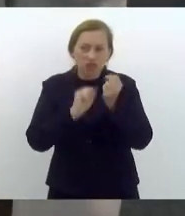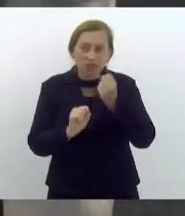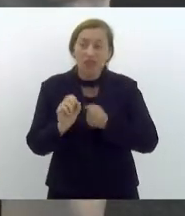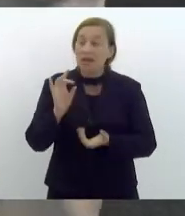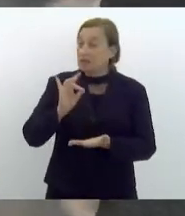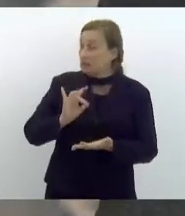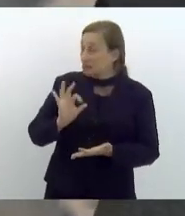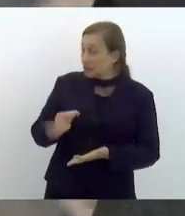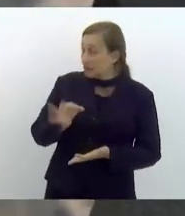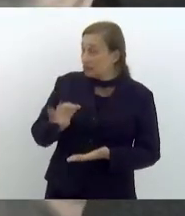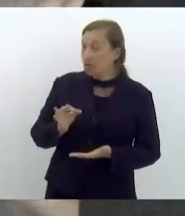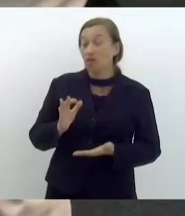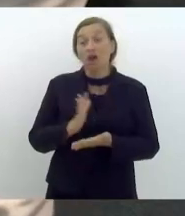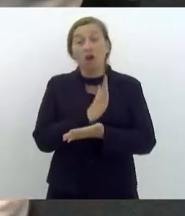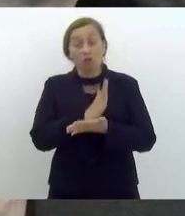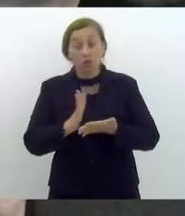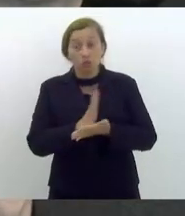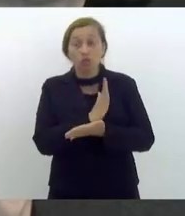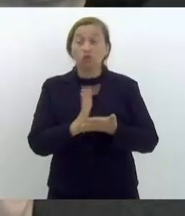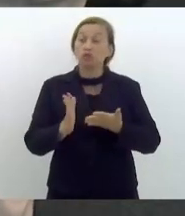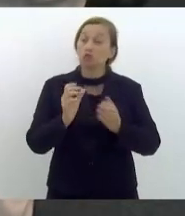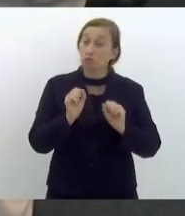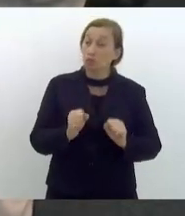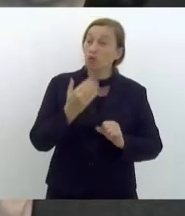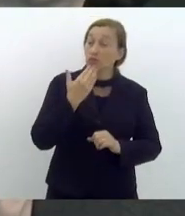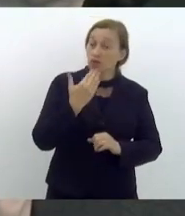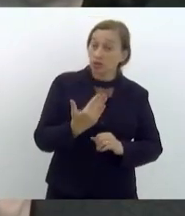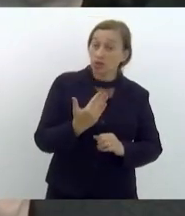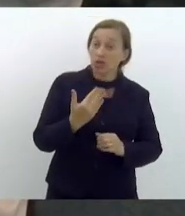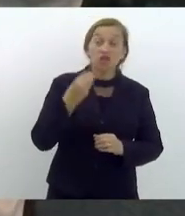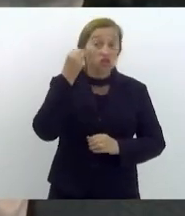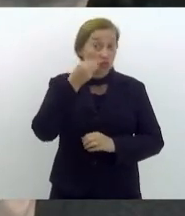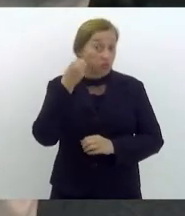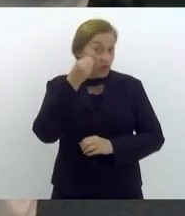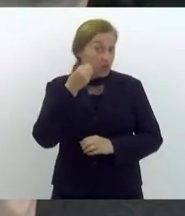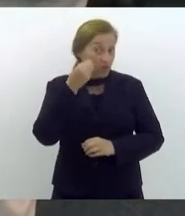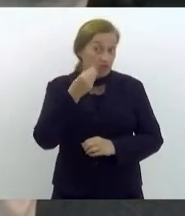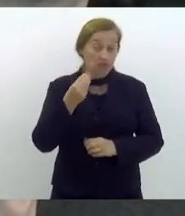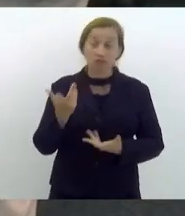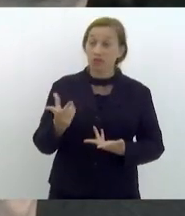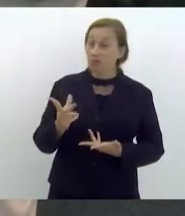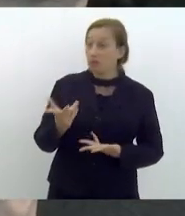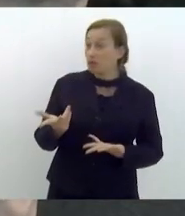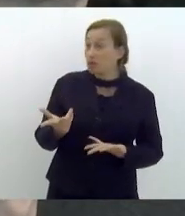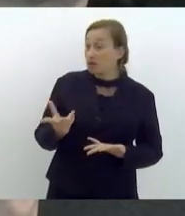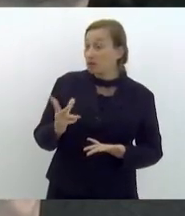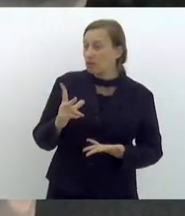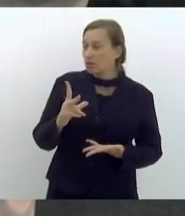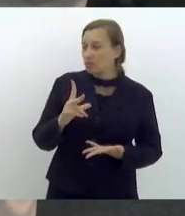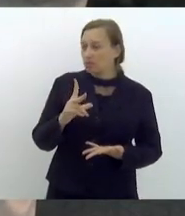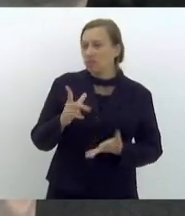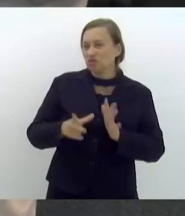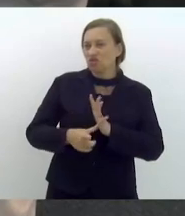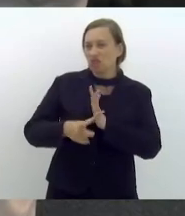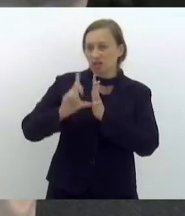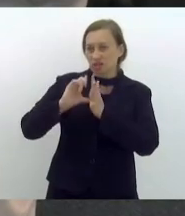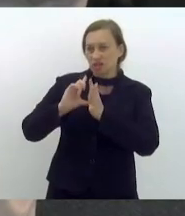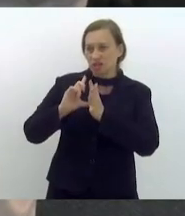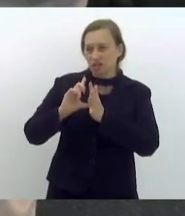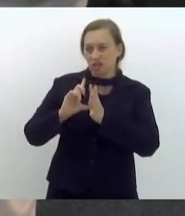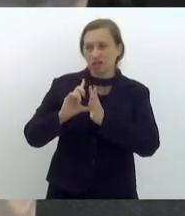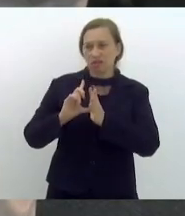alguns podem recorrer a experiência de outrora né experiências de outrora